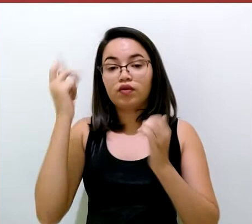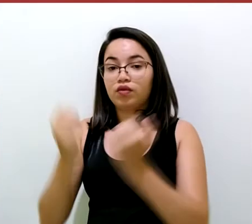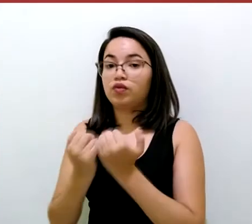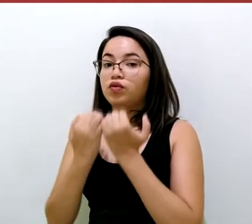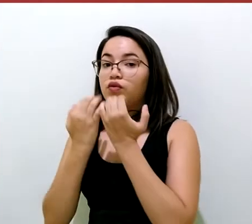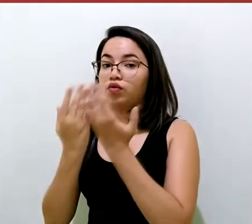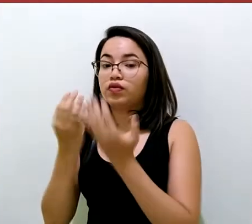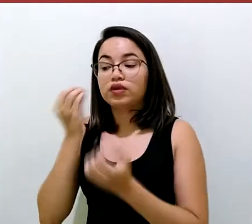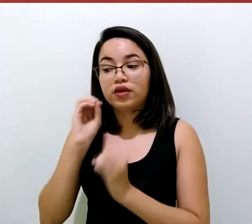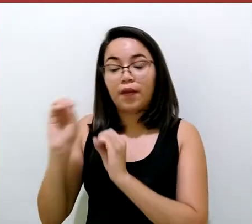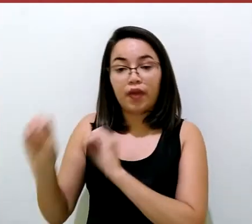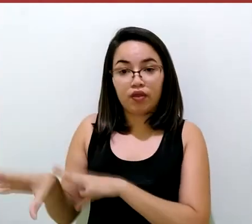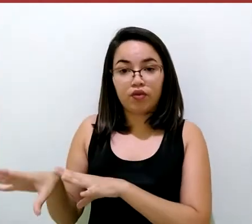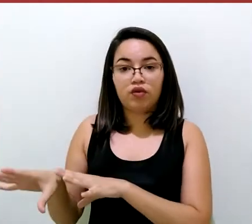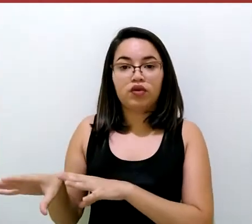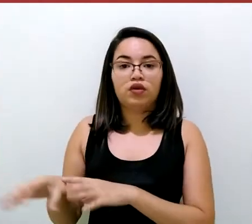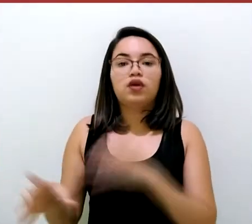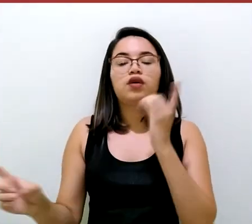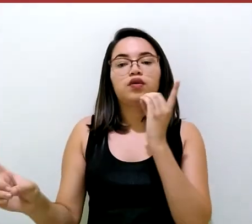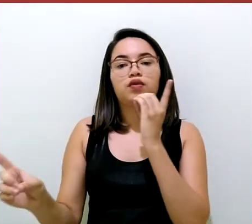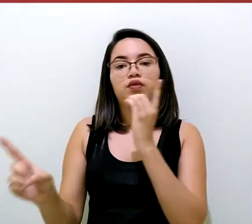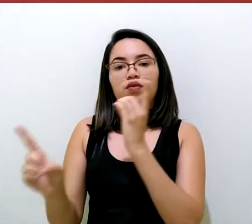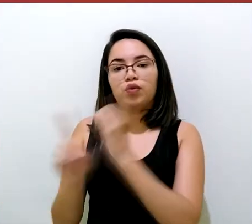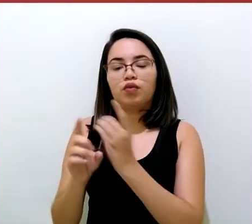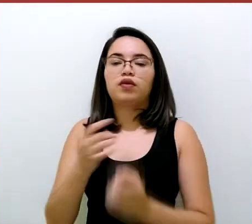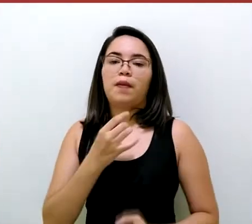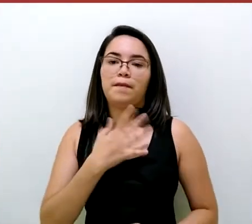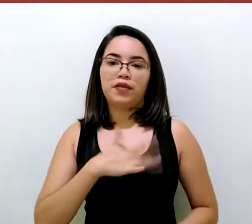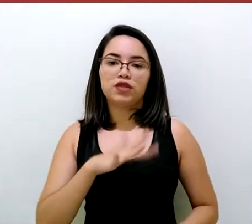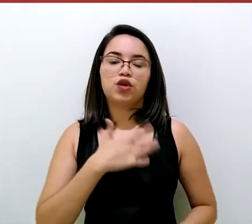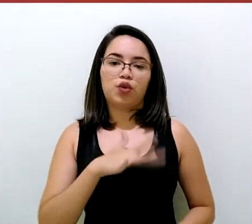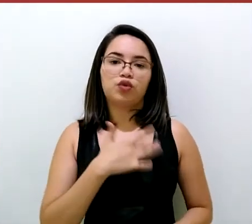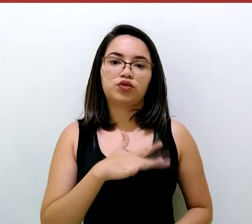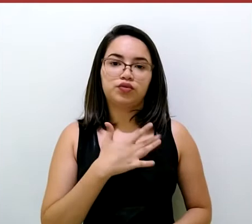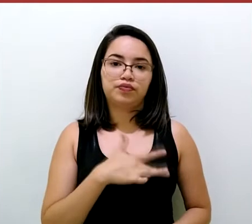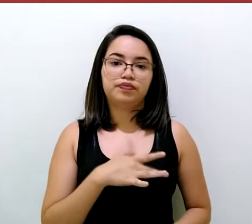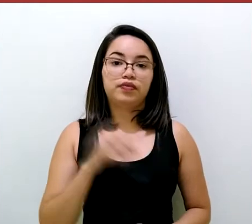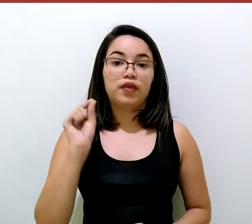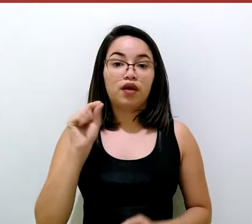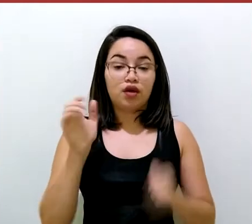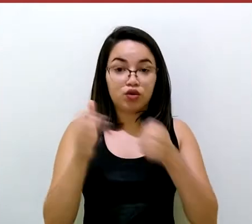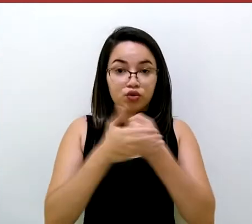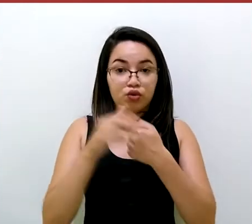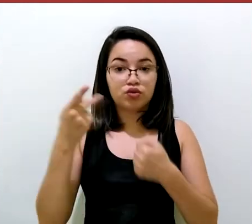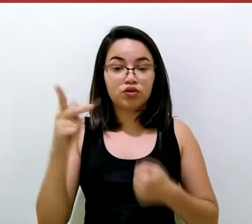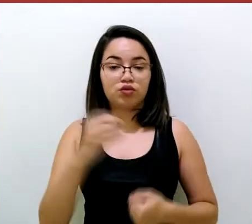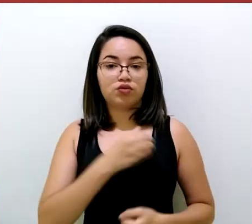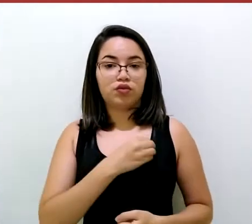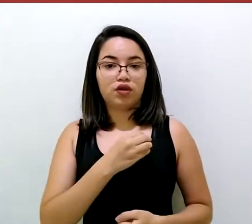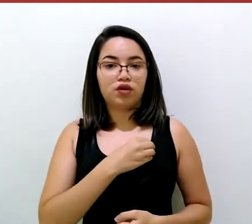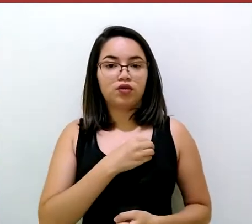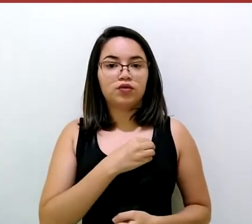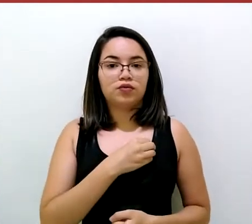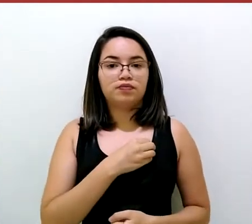quem os confessa e os abandona, encontra misericórdia. Quem esconde os